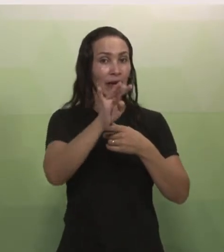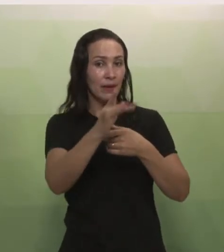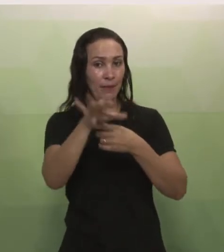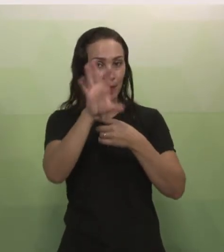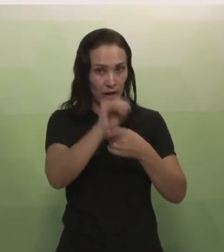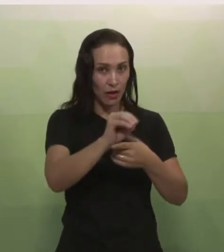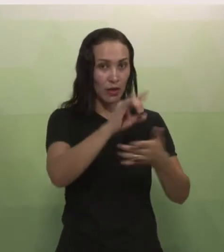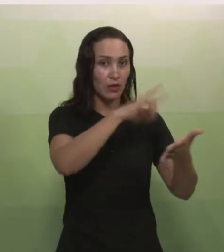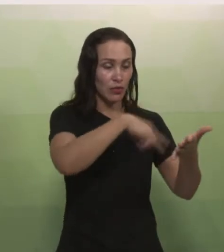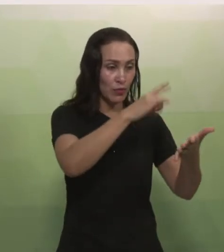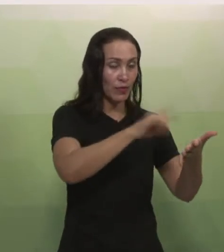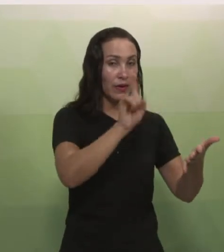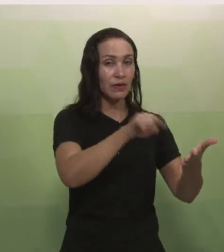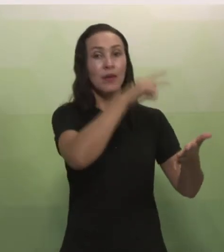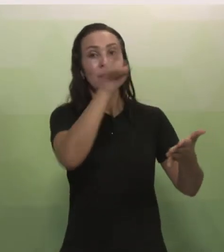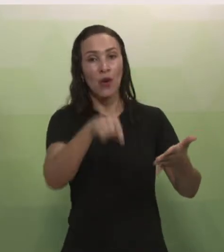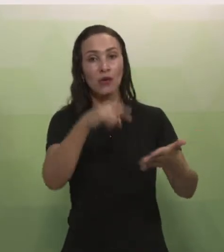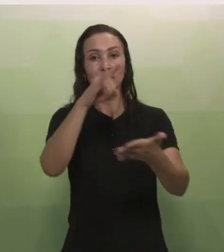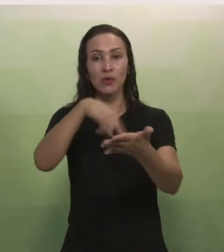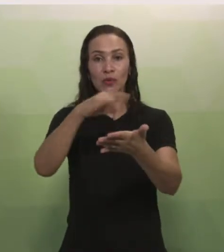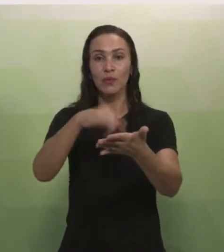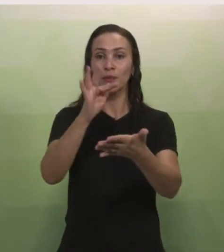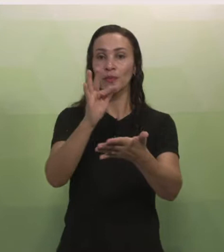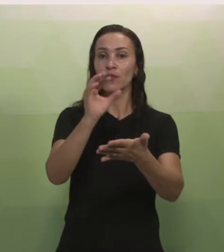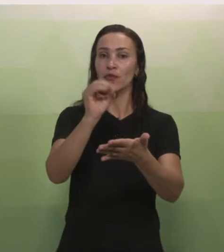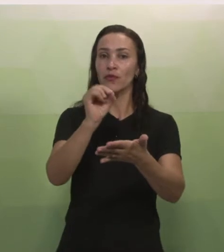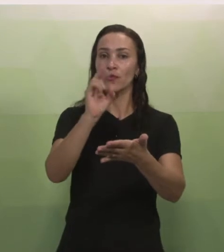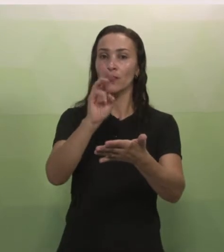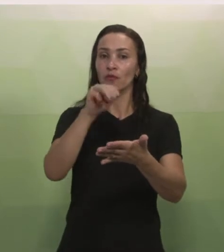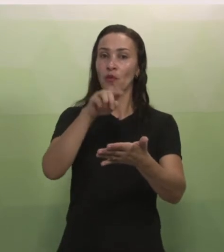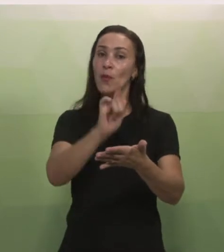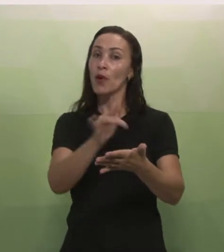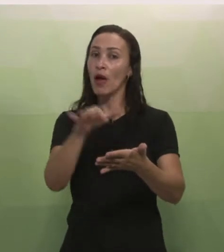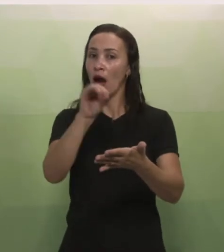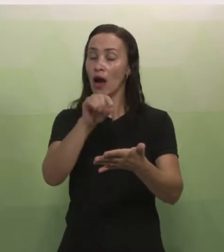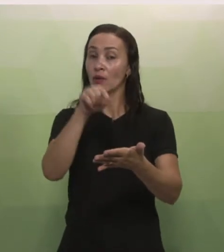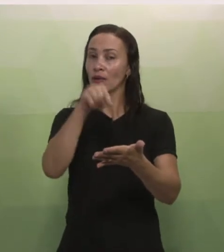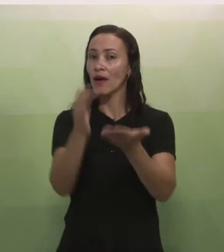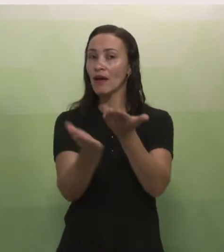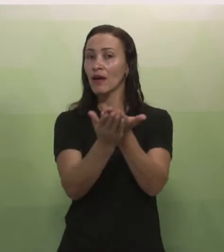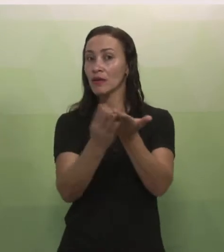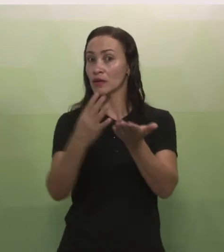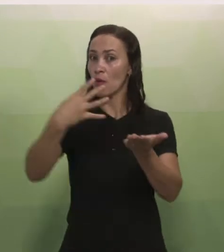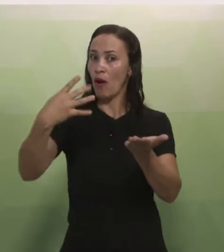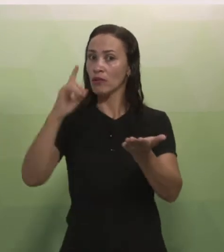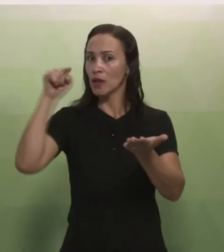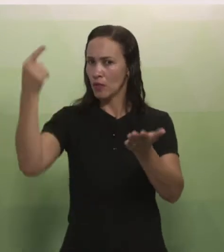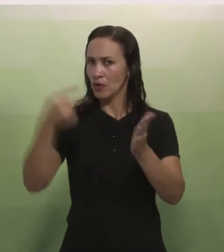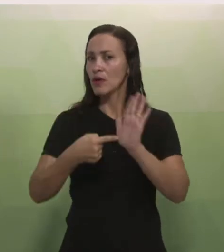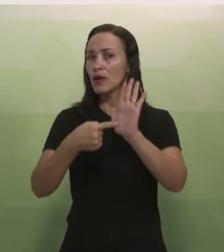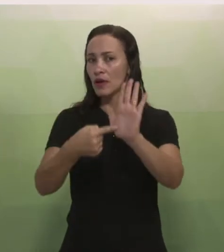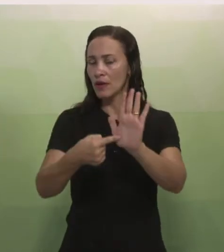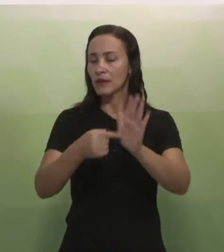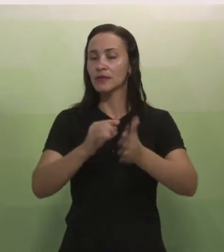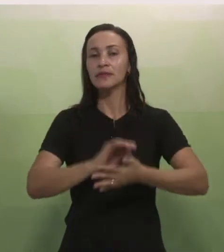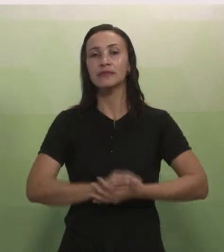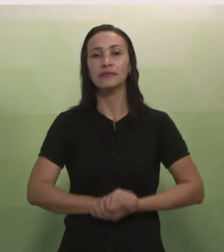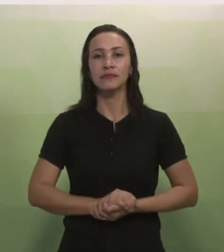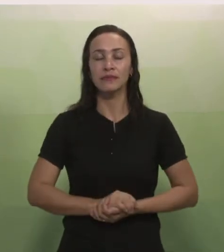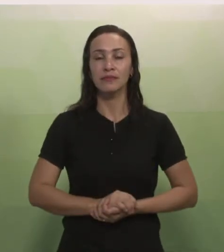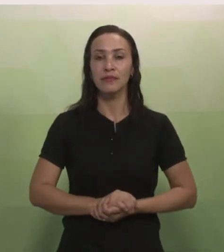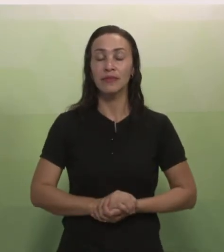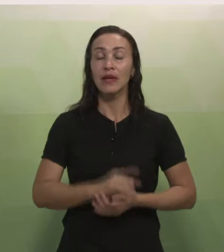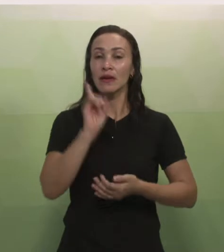vai preencher um formulário que consta como anexo 4, que eu vou apresentar em seguida, em que